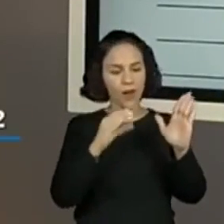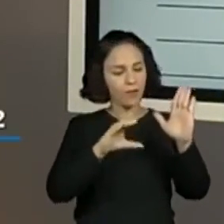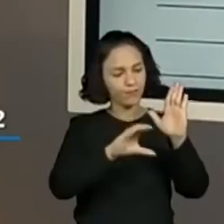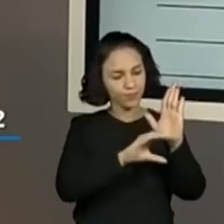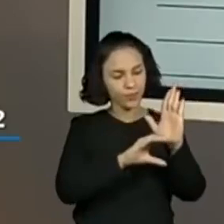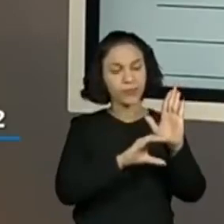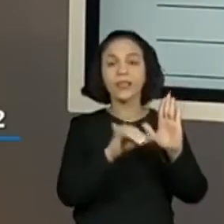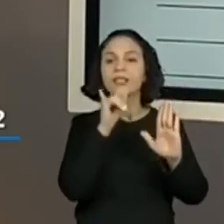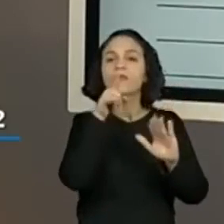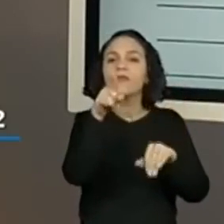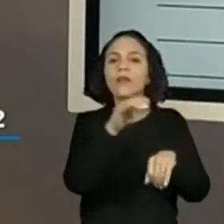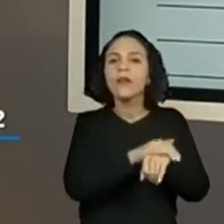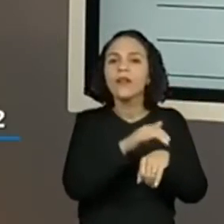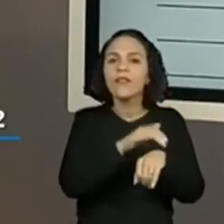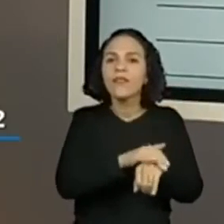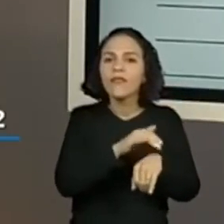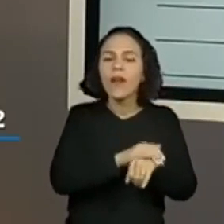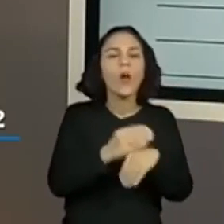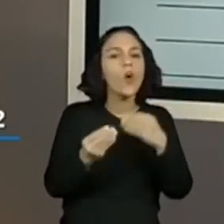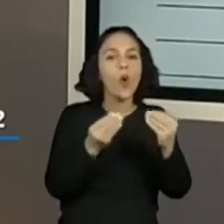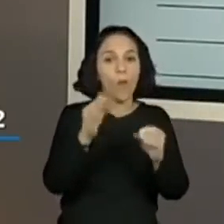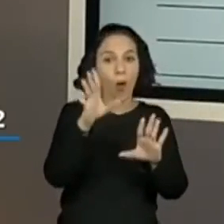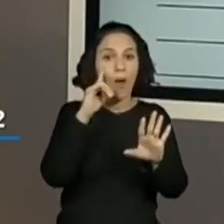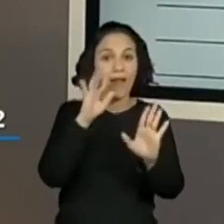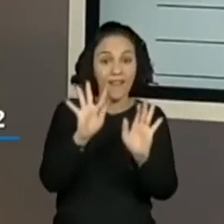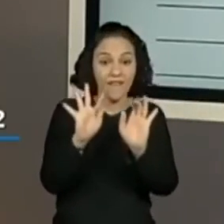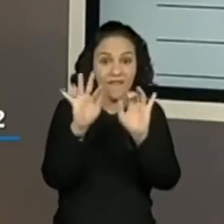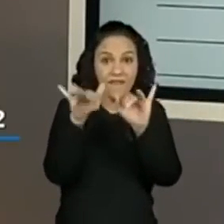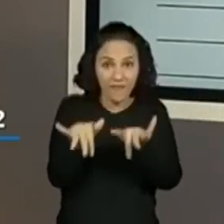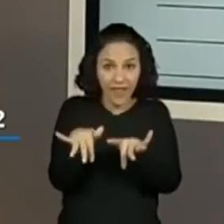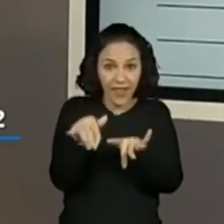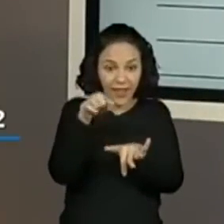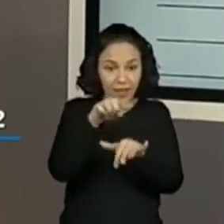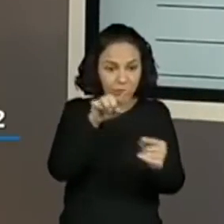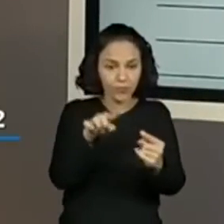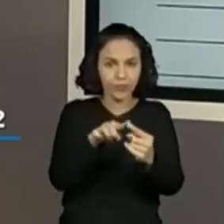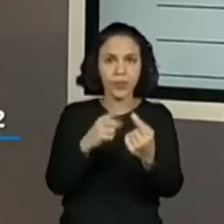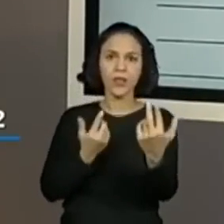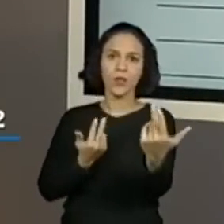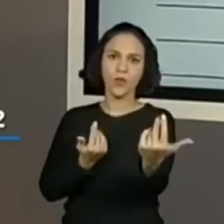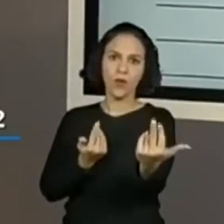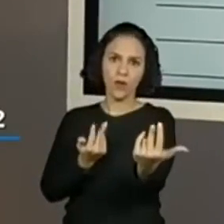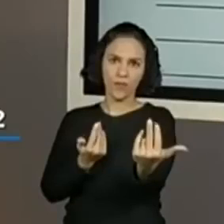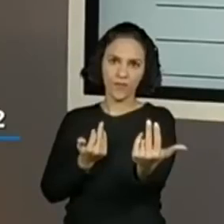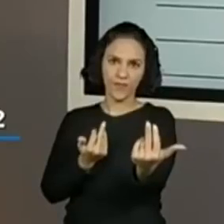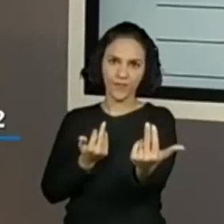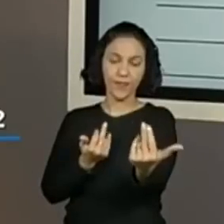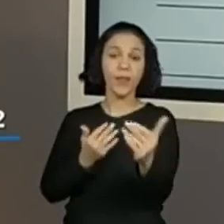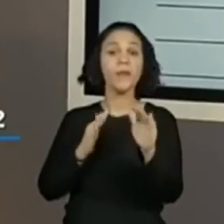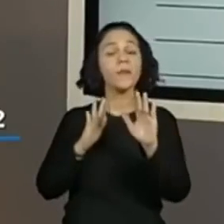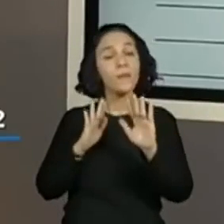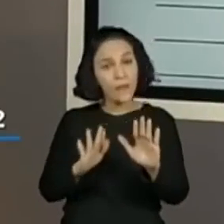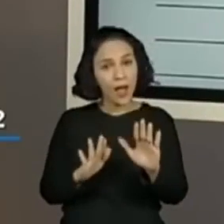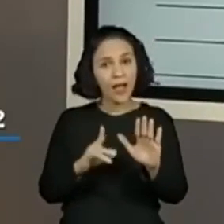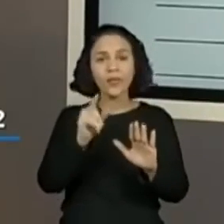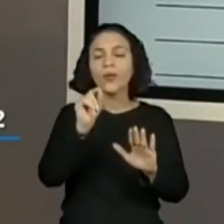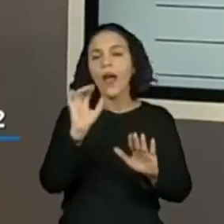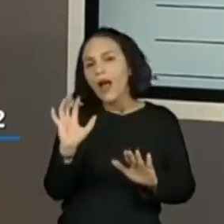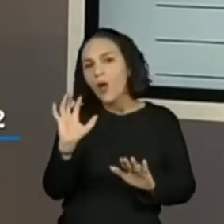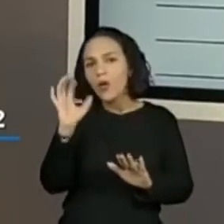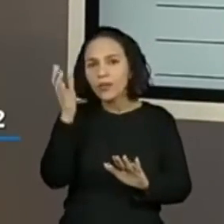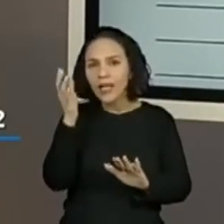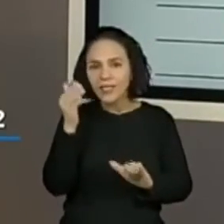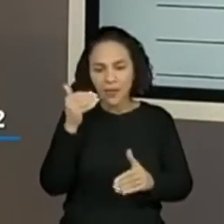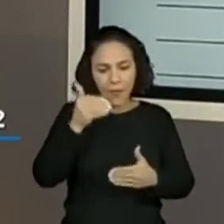planejamento, tá bom? Mas para este final. O final nós escolhemos juntos. Agora, os acontecimentos, você planeja aí para